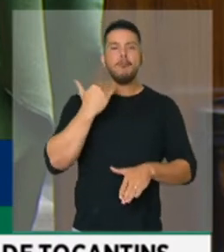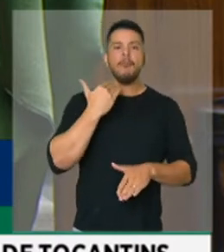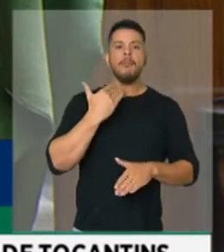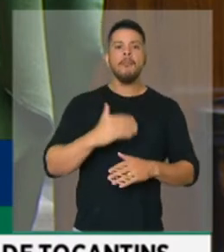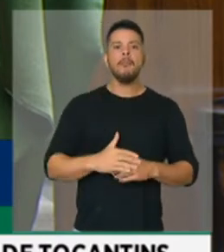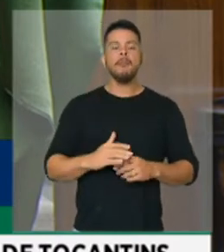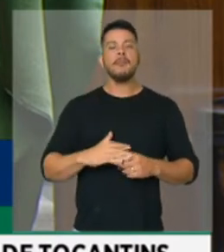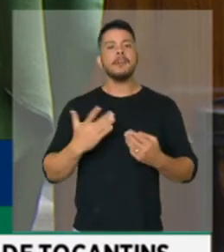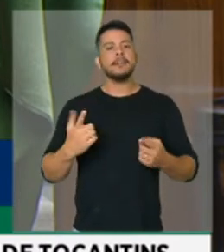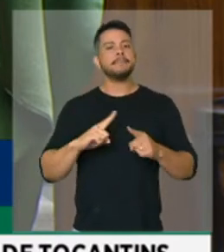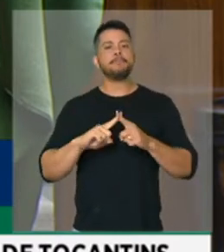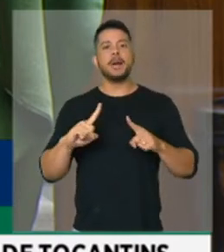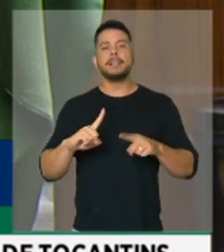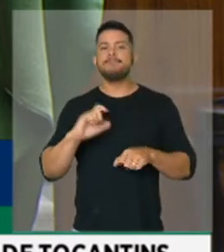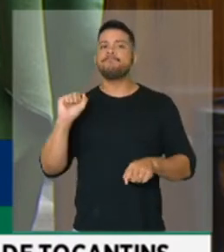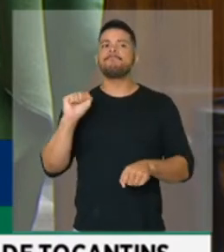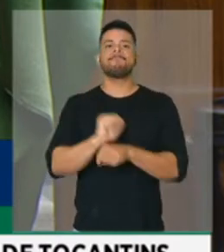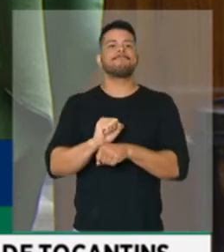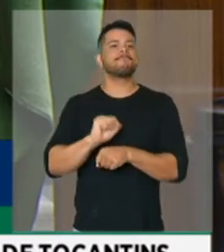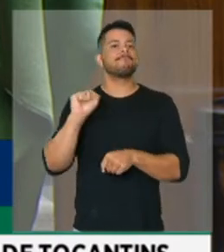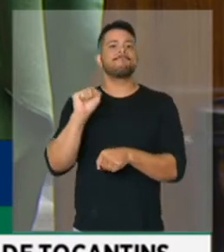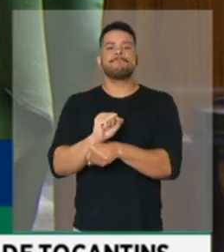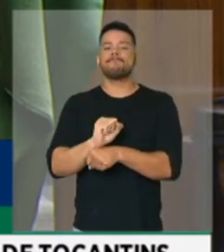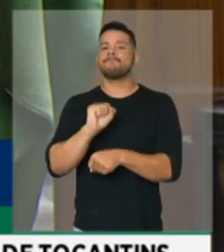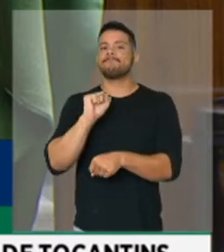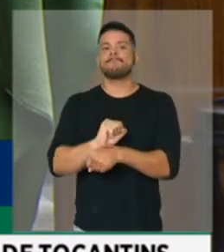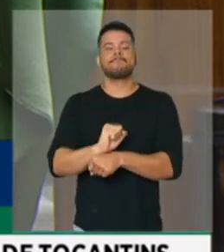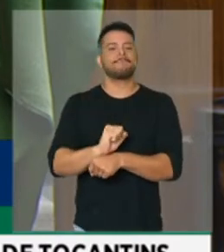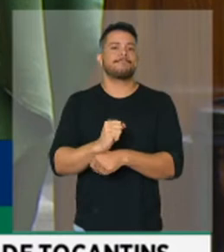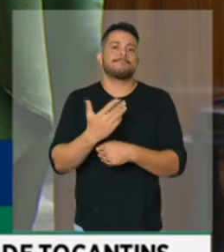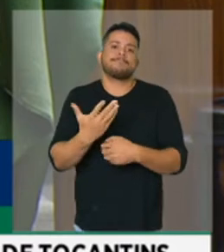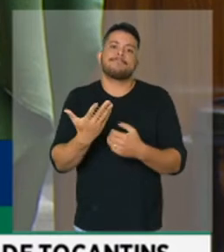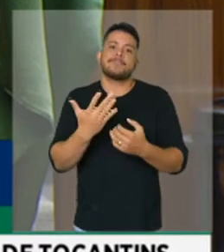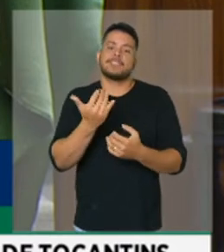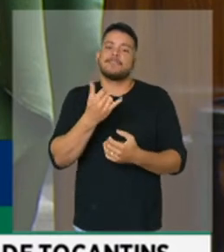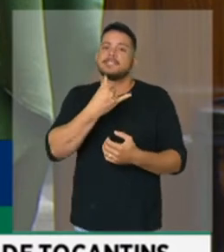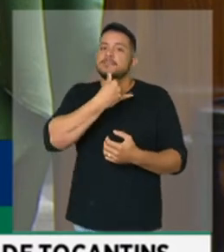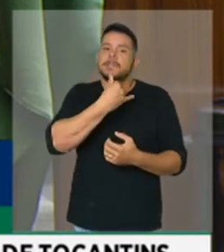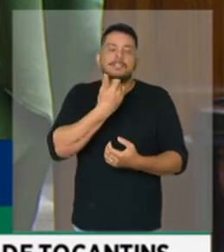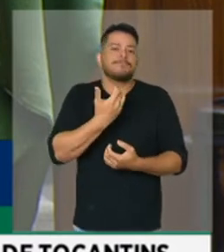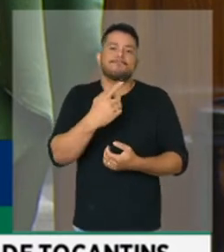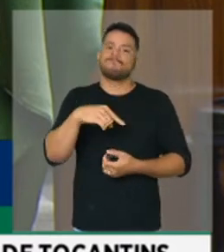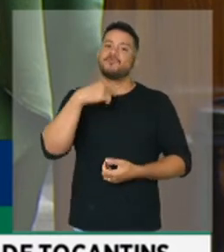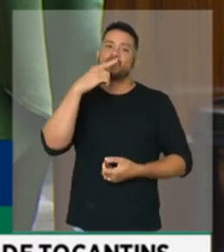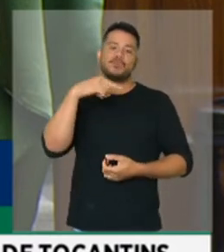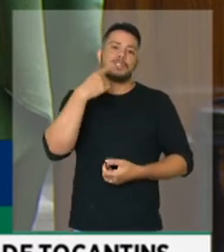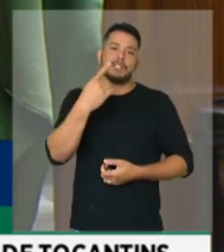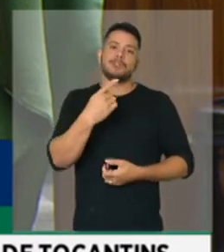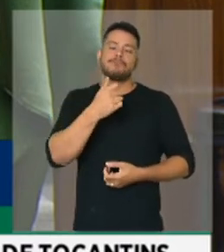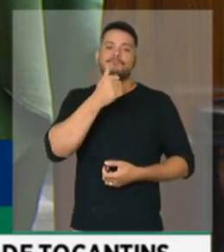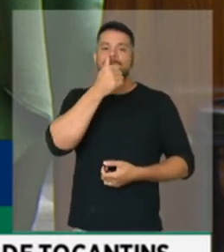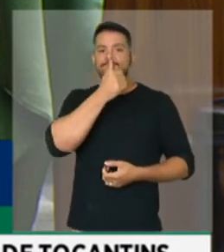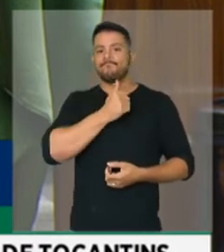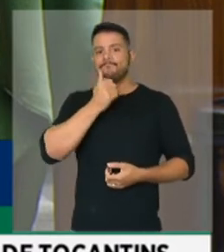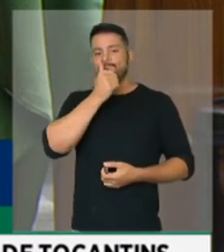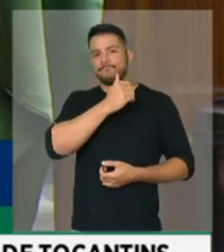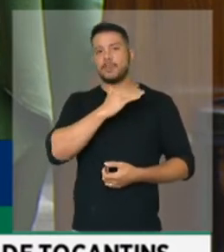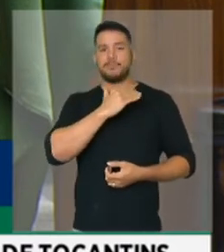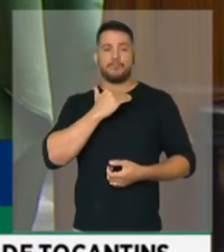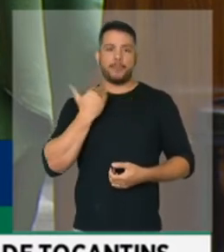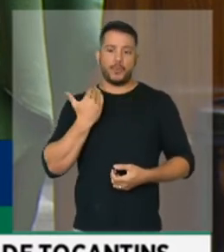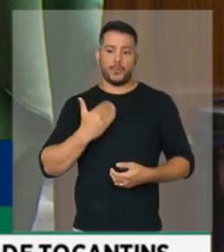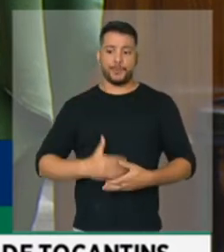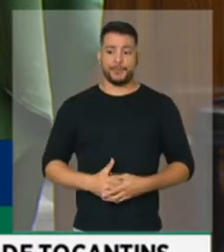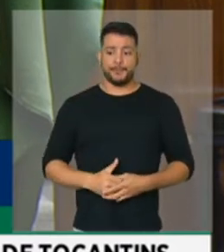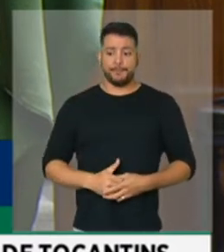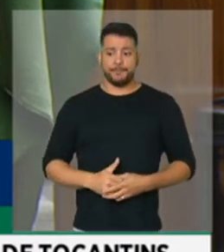que esperaram por tanto tempo e que, infelizmente, em vida, aqui nessa terra, não puderam ter esse prazer que hoje